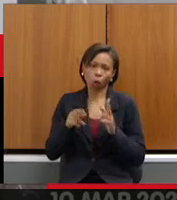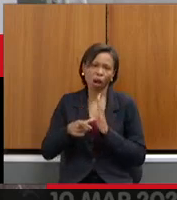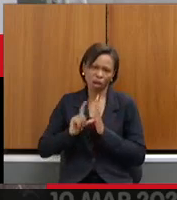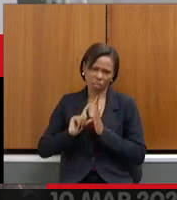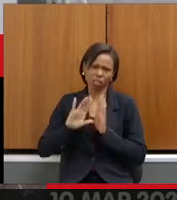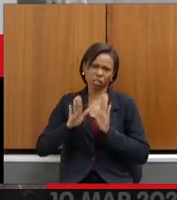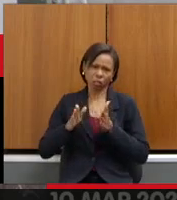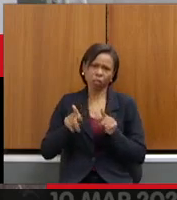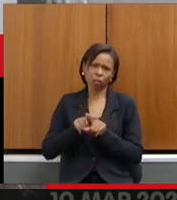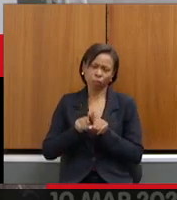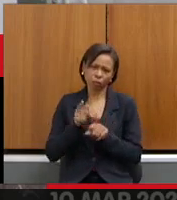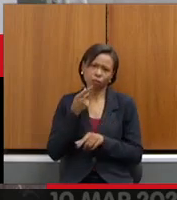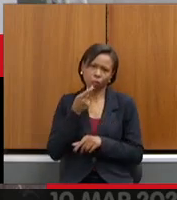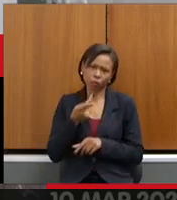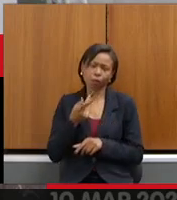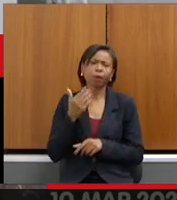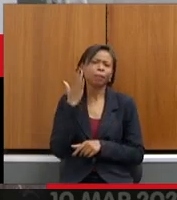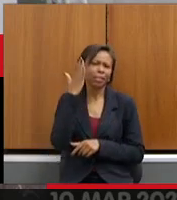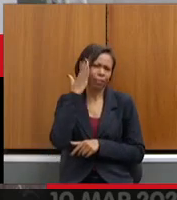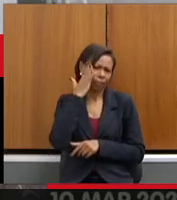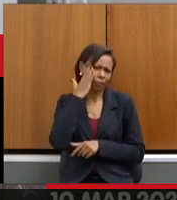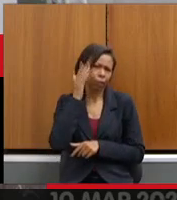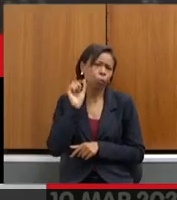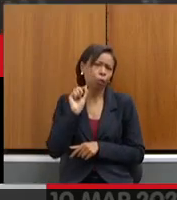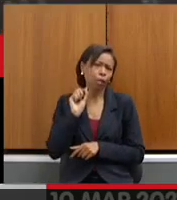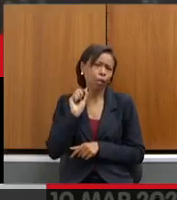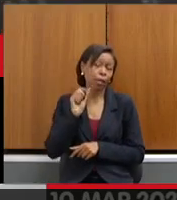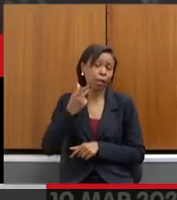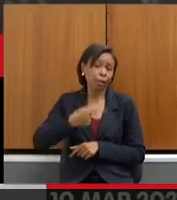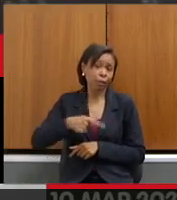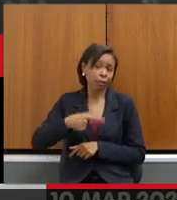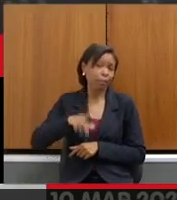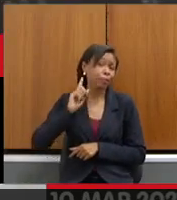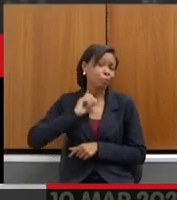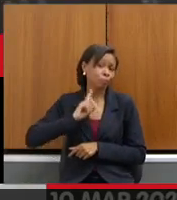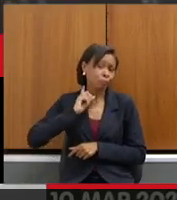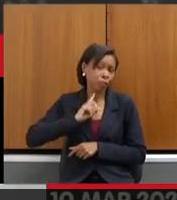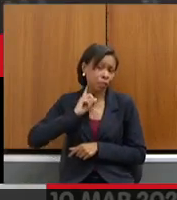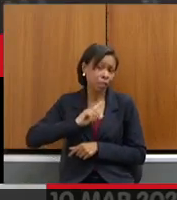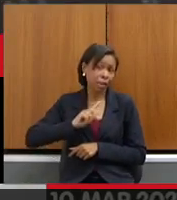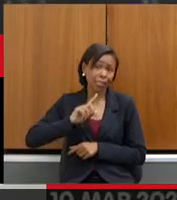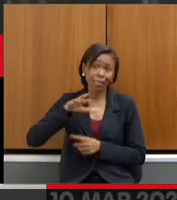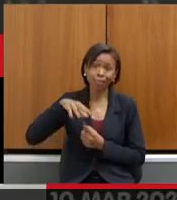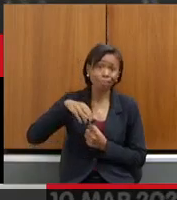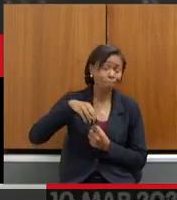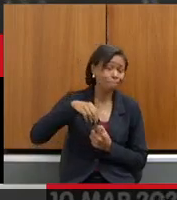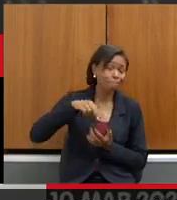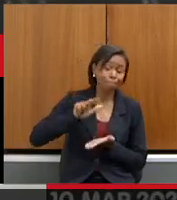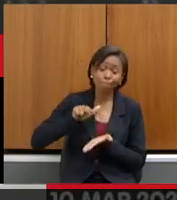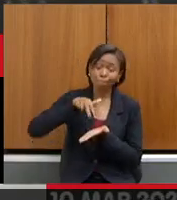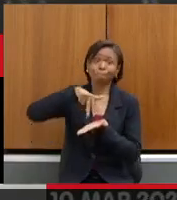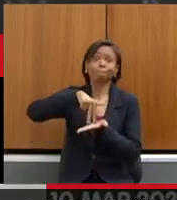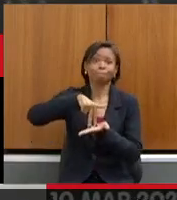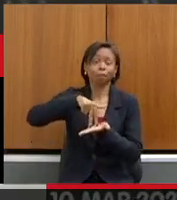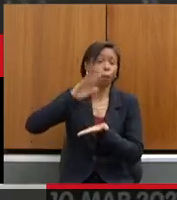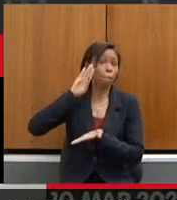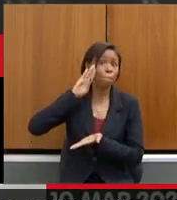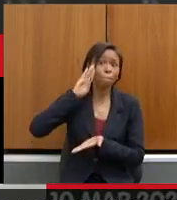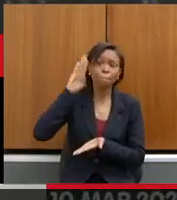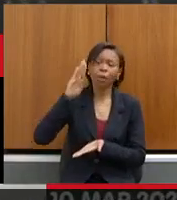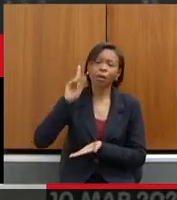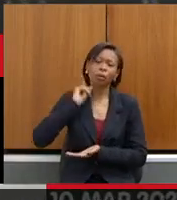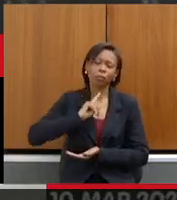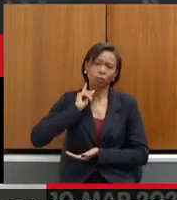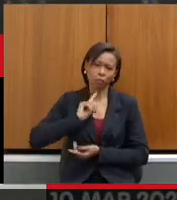também mas nós sabemos que Minas Gerais é o estado protagonista no nosso país é um dos principais